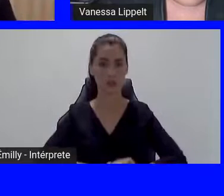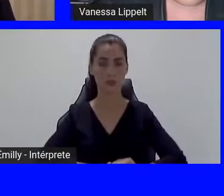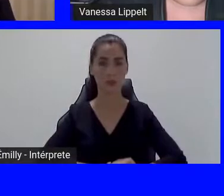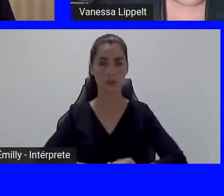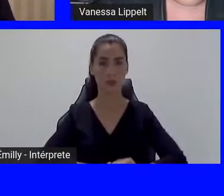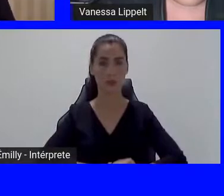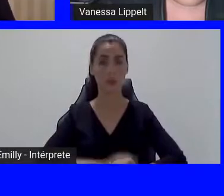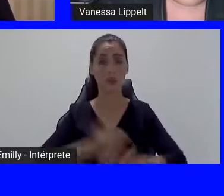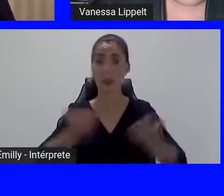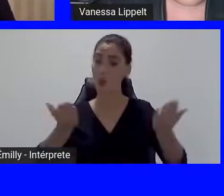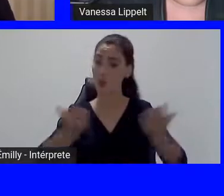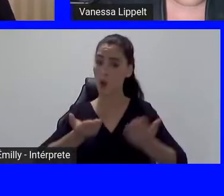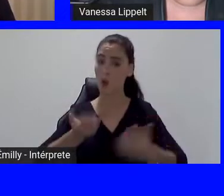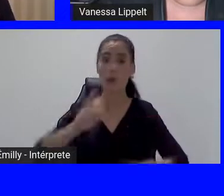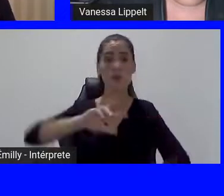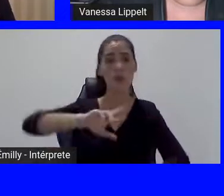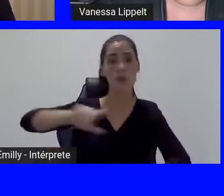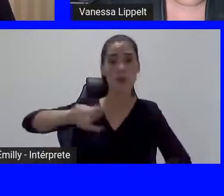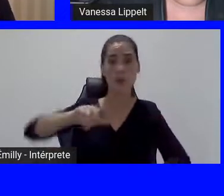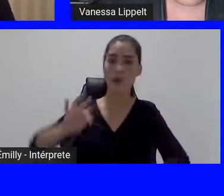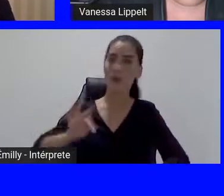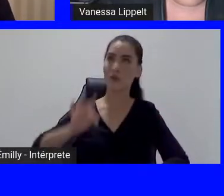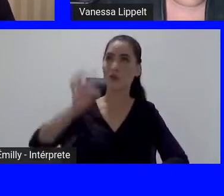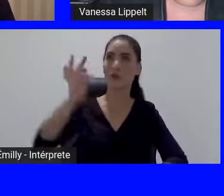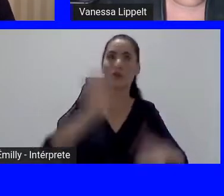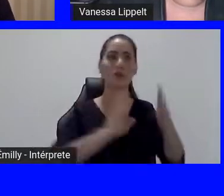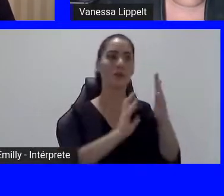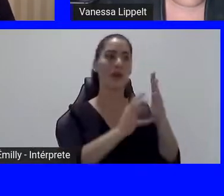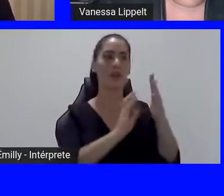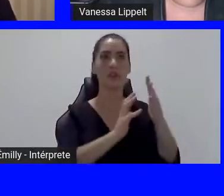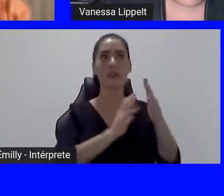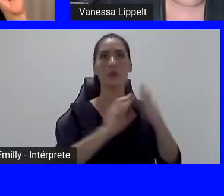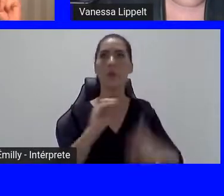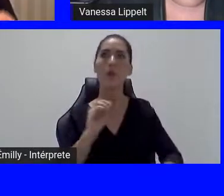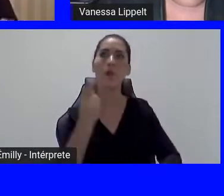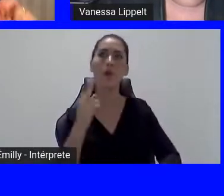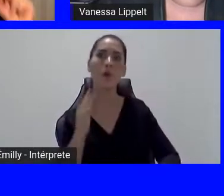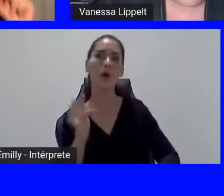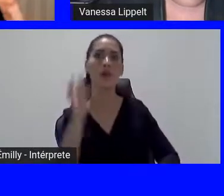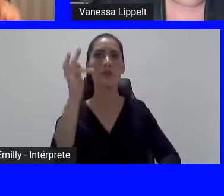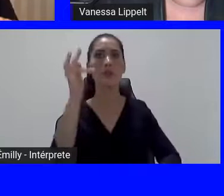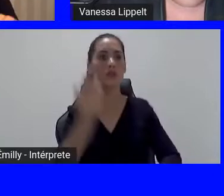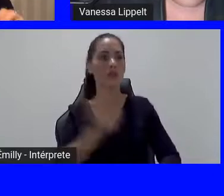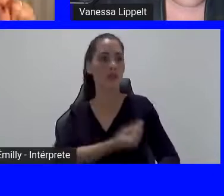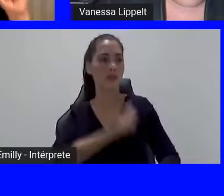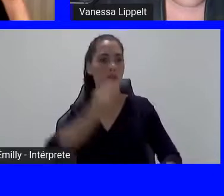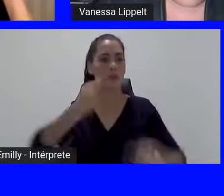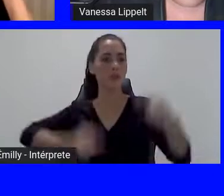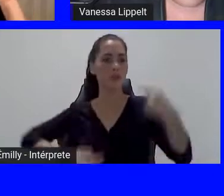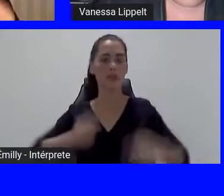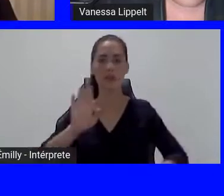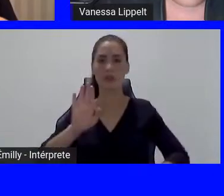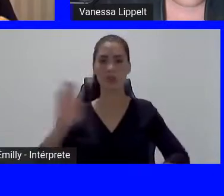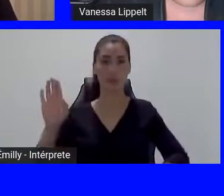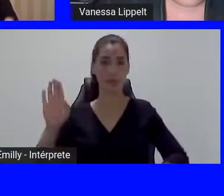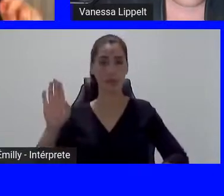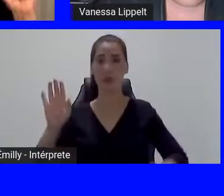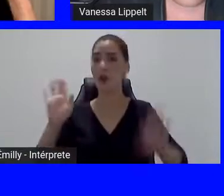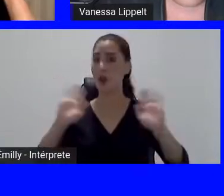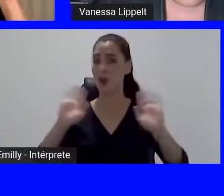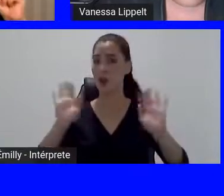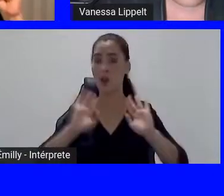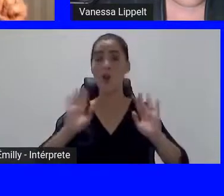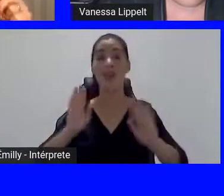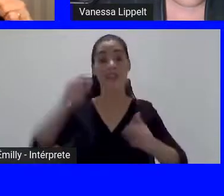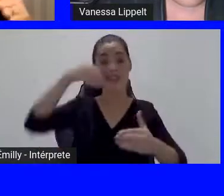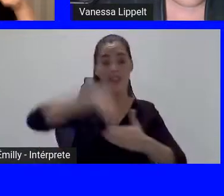de um partido, não é o futuro da vida política de um candidato ou de candidata. O que está em jogo no Brasil são interesses muito maiores.